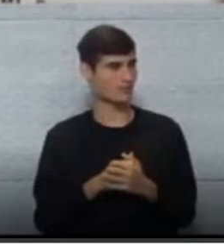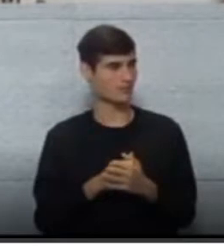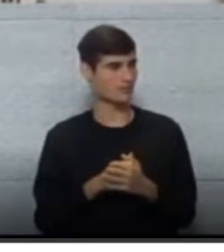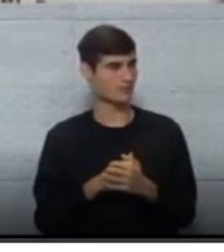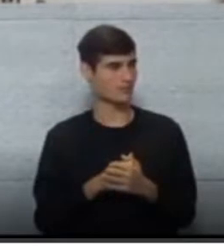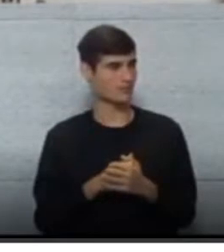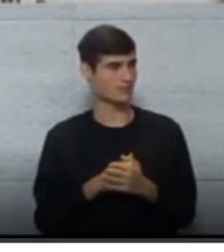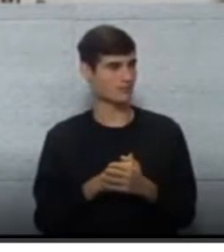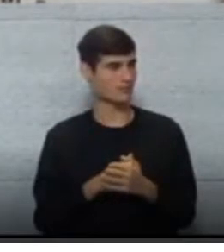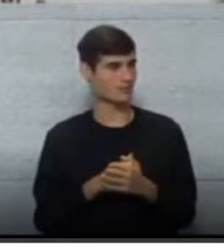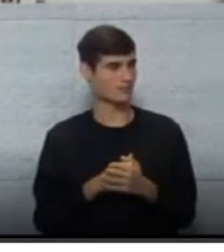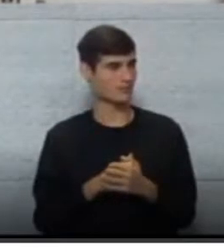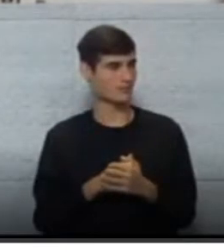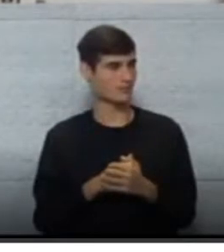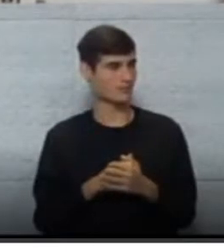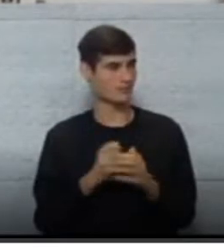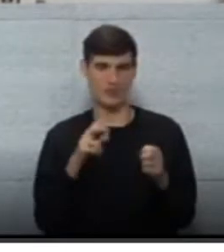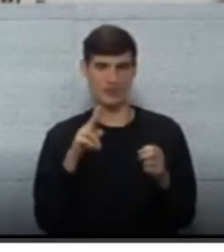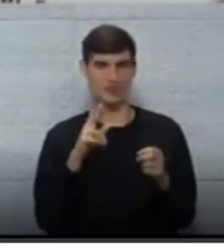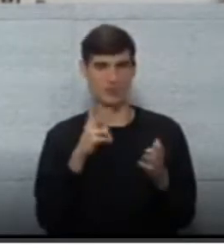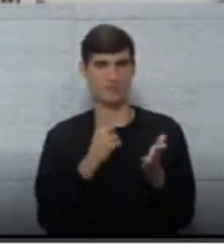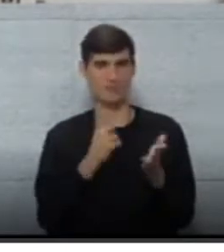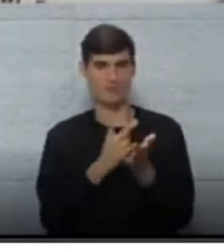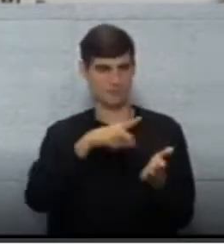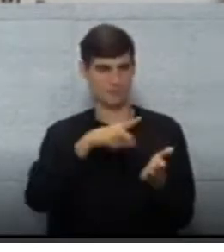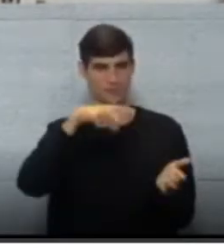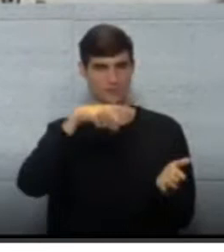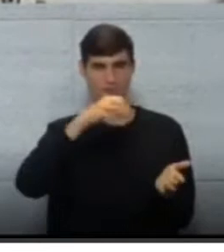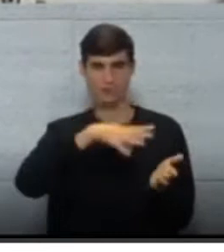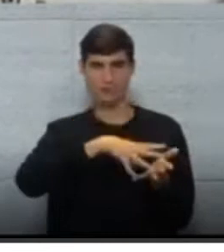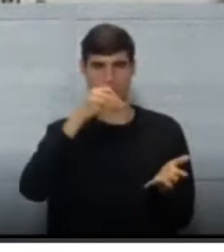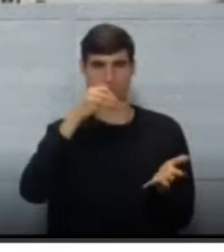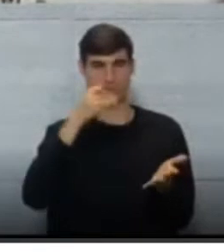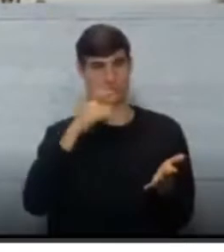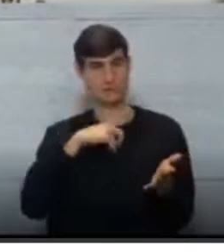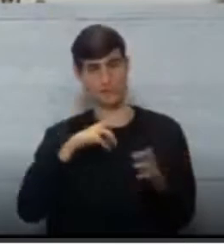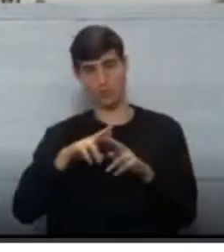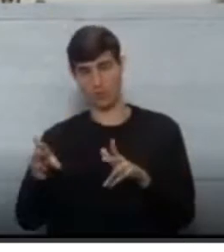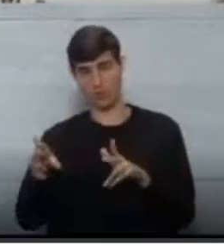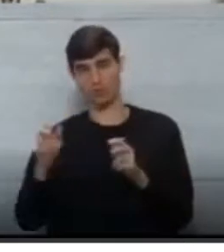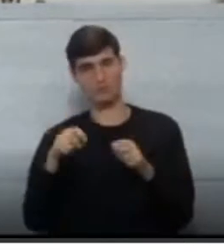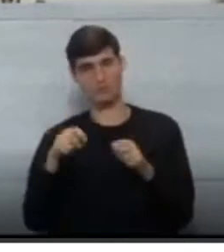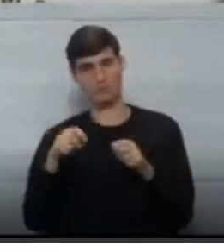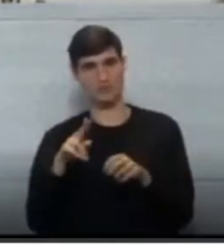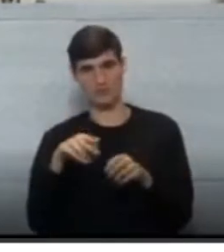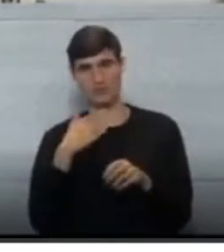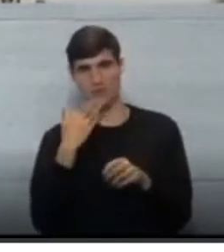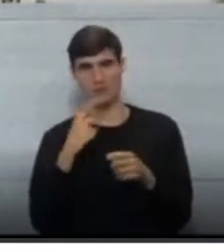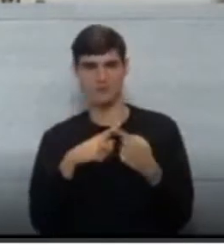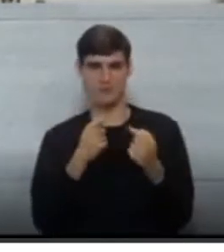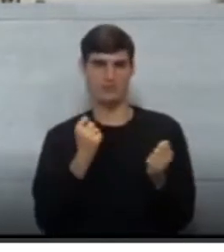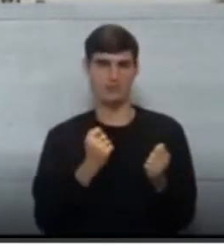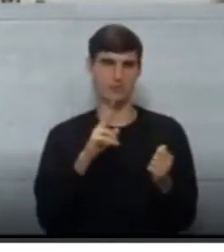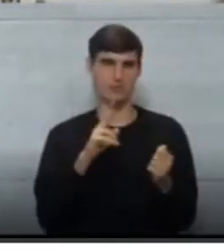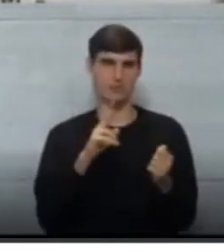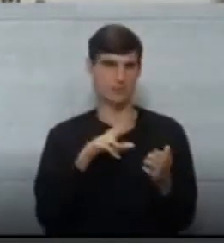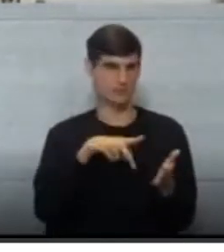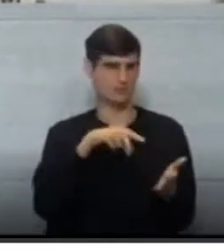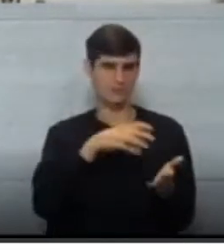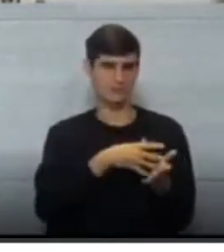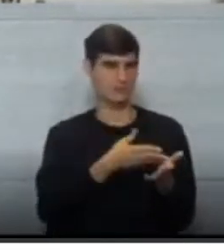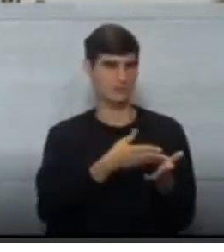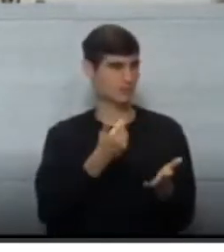mesma pipeta. Se tiver mais de uma pipeta disponível, pode utilizar, é até melhor. Mas, se não, pode utilizar a mesma pipeta, sempre começando com a